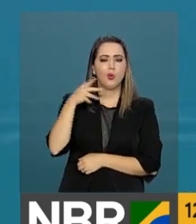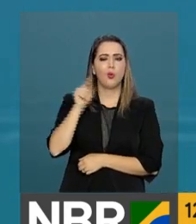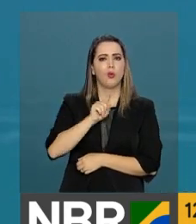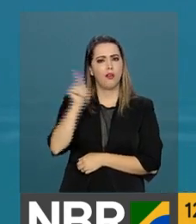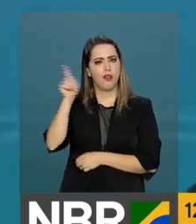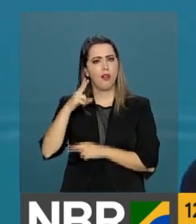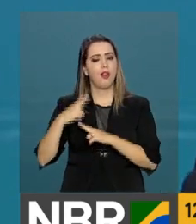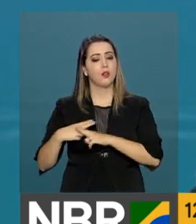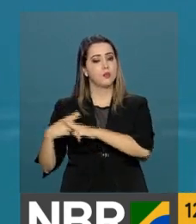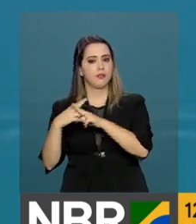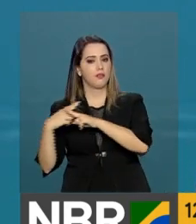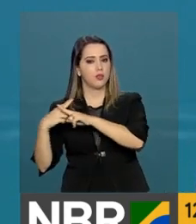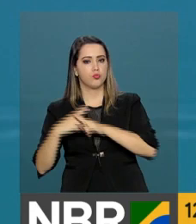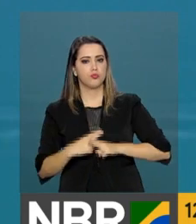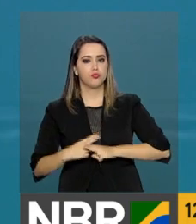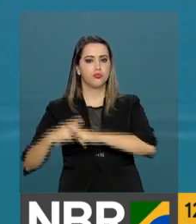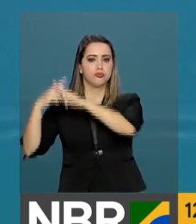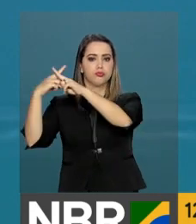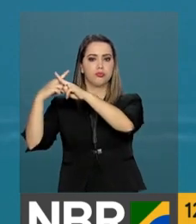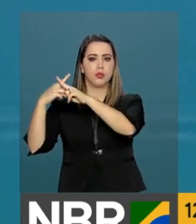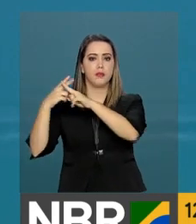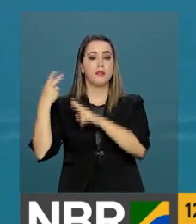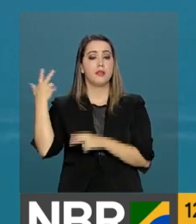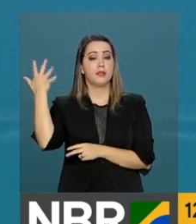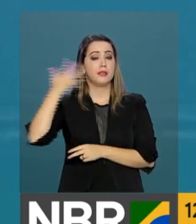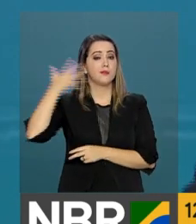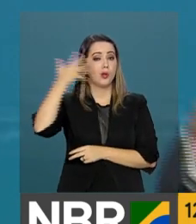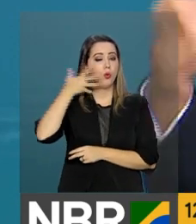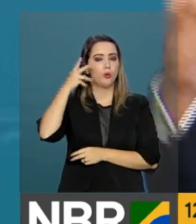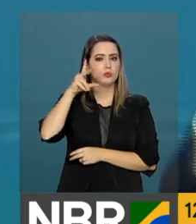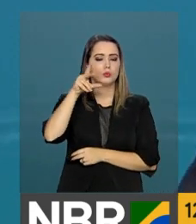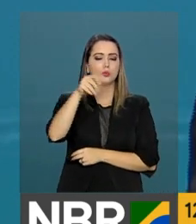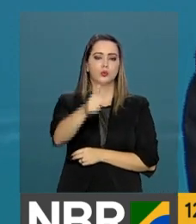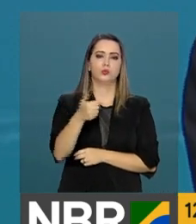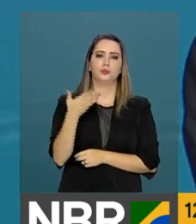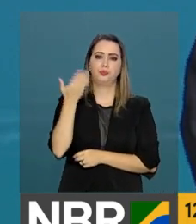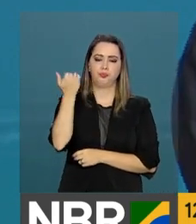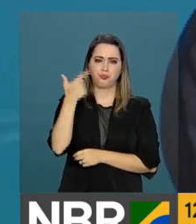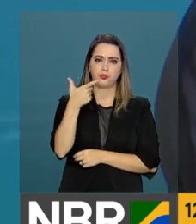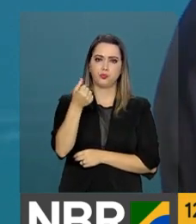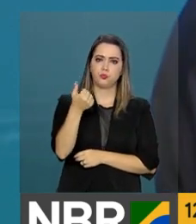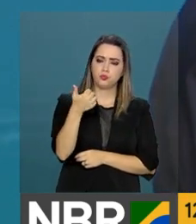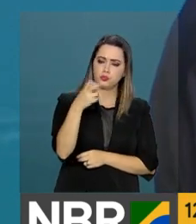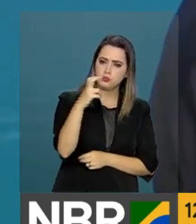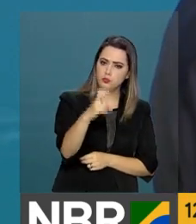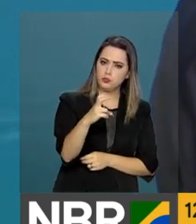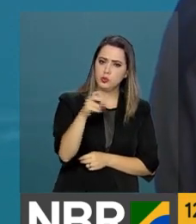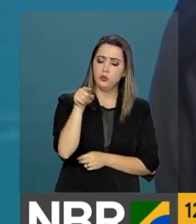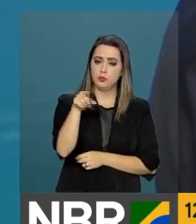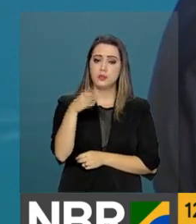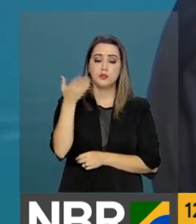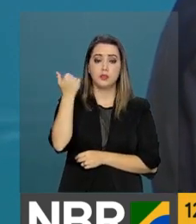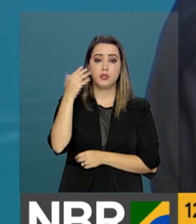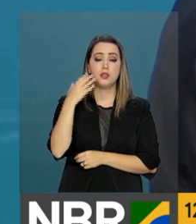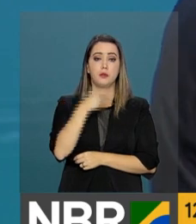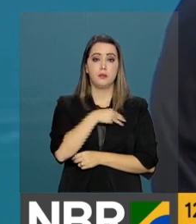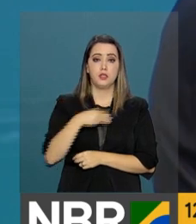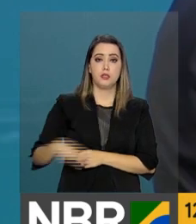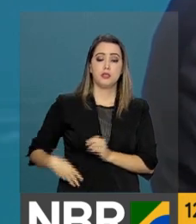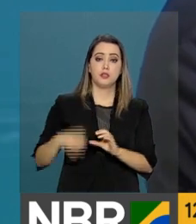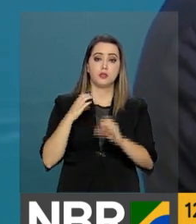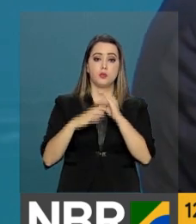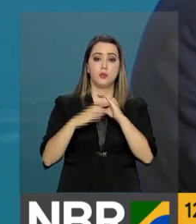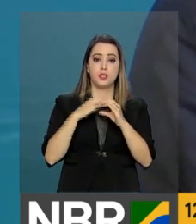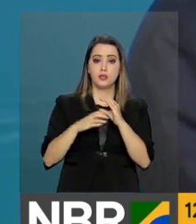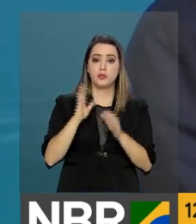anterior. E é interessante, o Eunício me dizia há pouco, que desde 2005, quando ele foi ministro das Comunicações, já